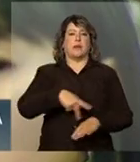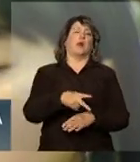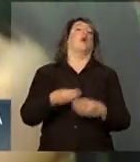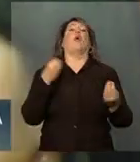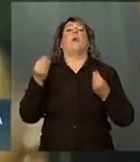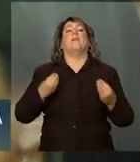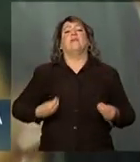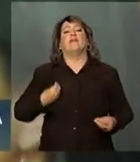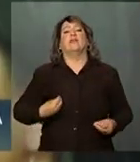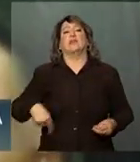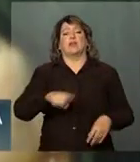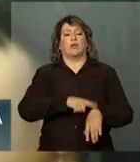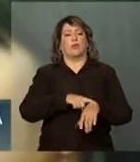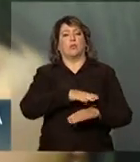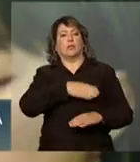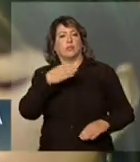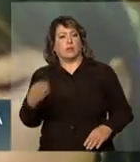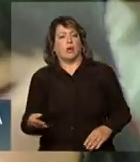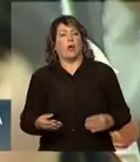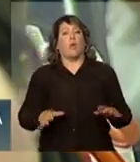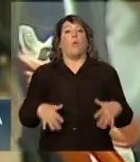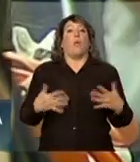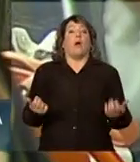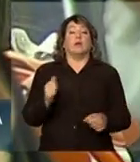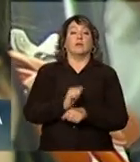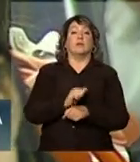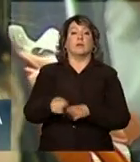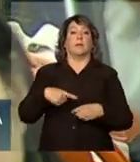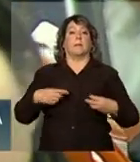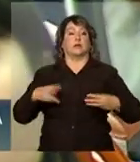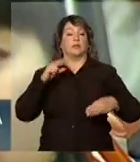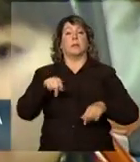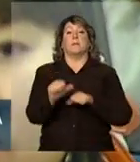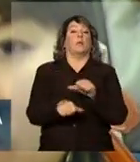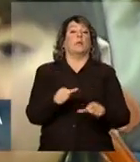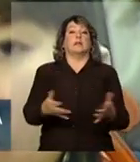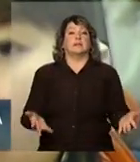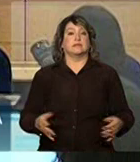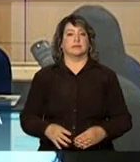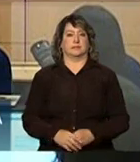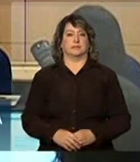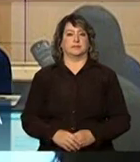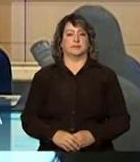que vai funcionar essa jornada e qual que é a expectativa do Ministério com essa mudança?